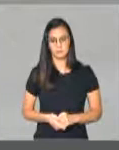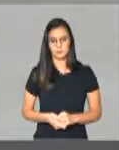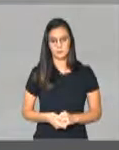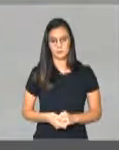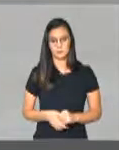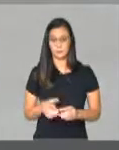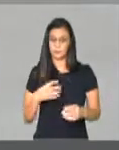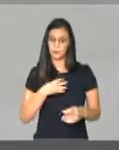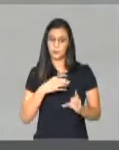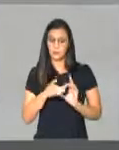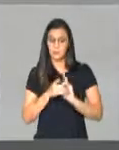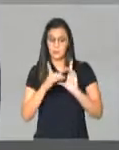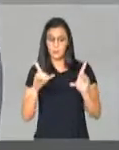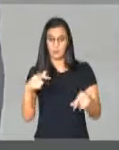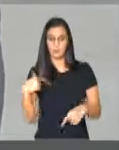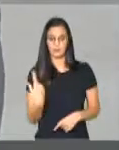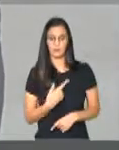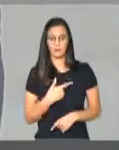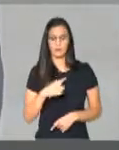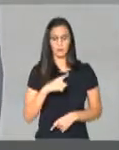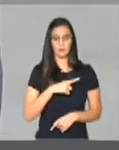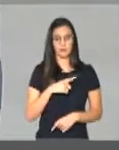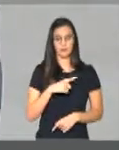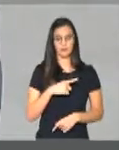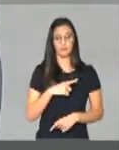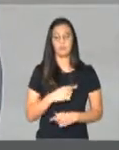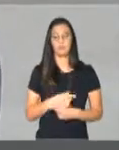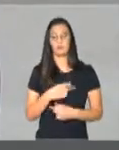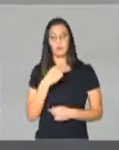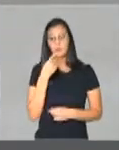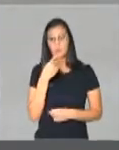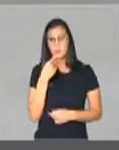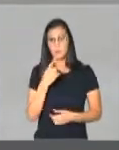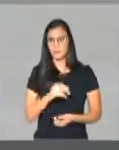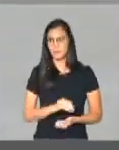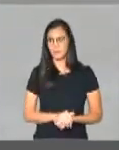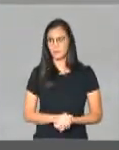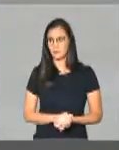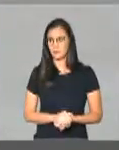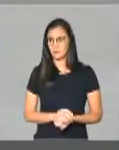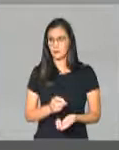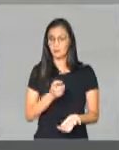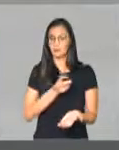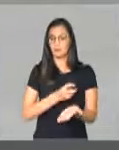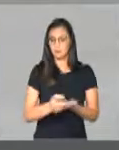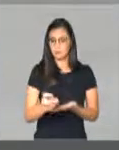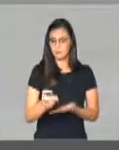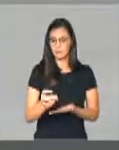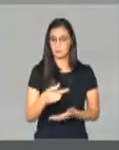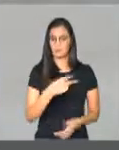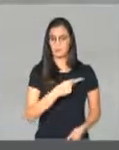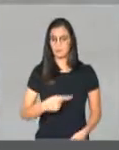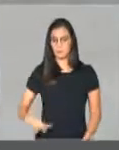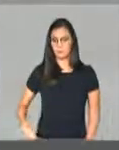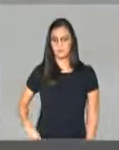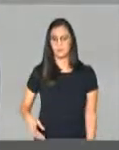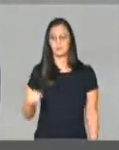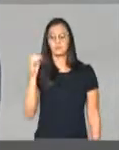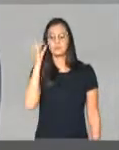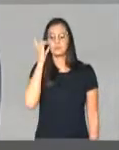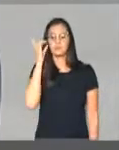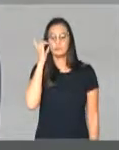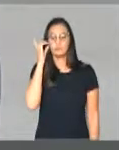que nós tivemos em função do impeachment sofrido pela ex-presidente Dilma Rousseff,